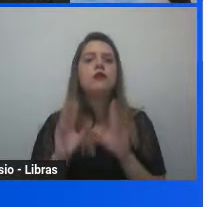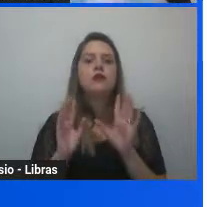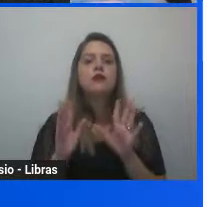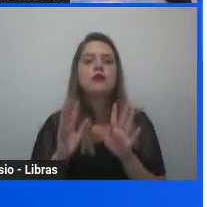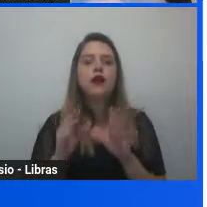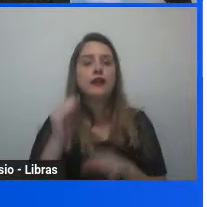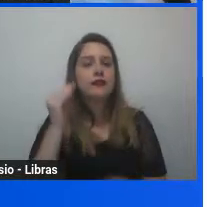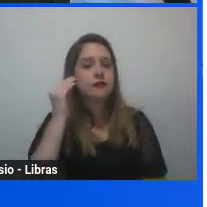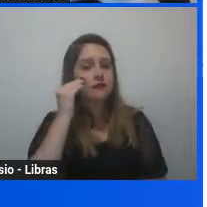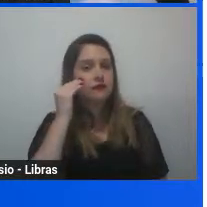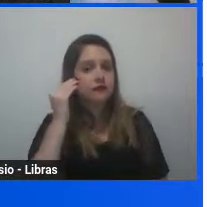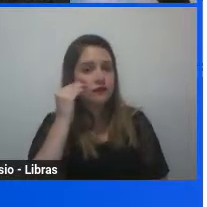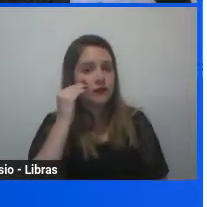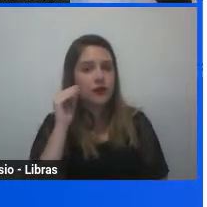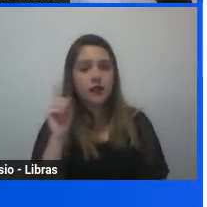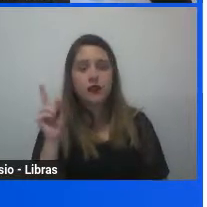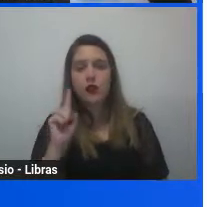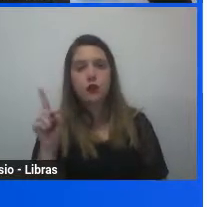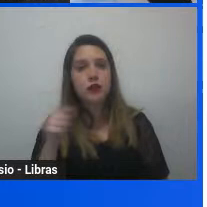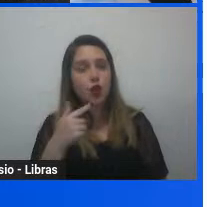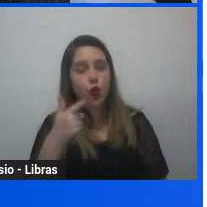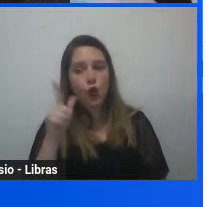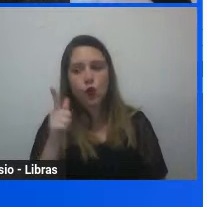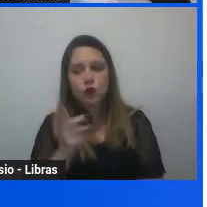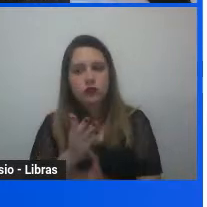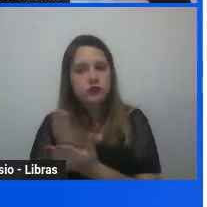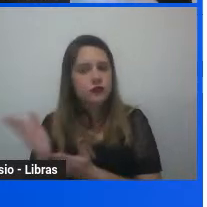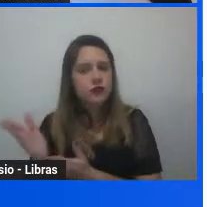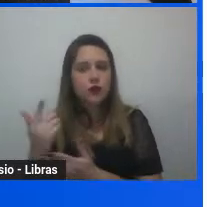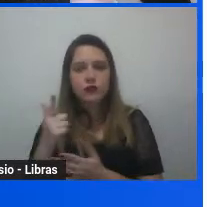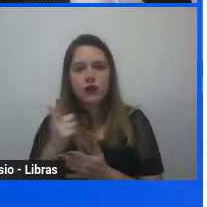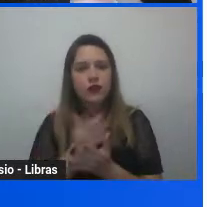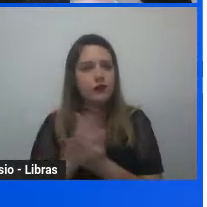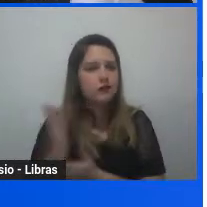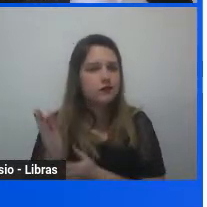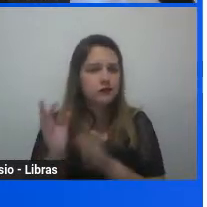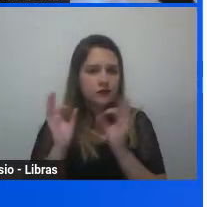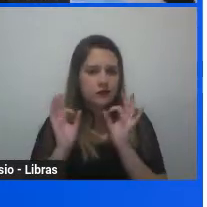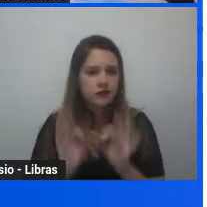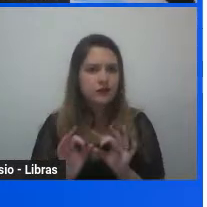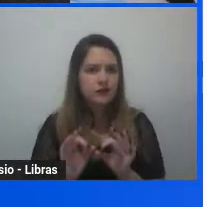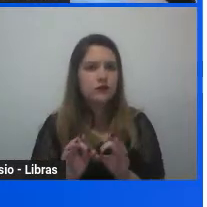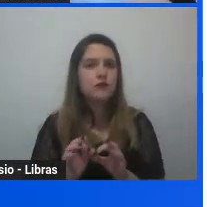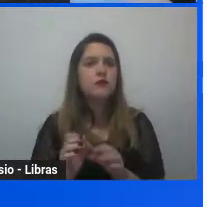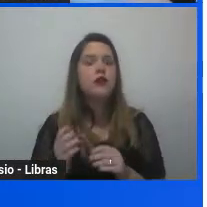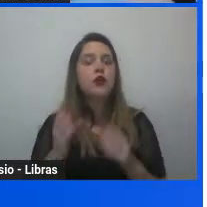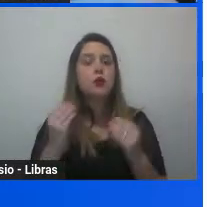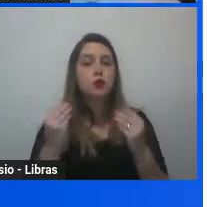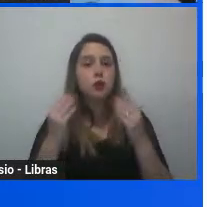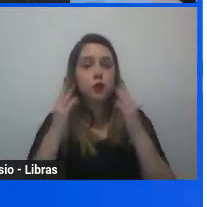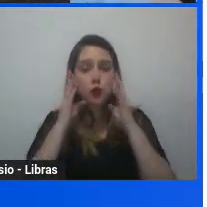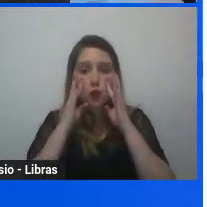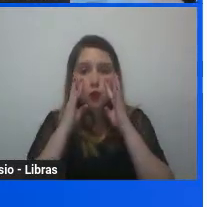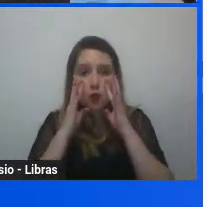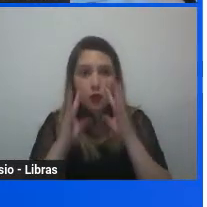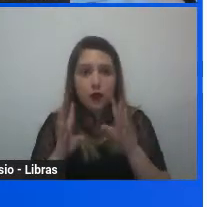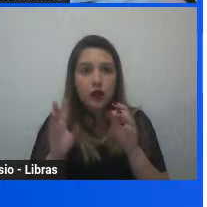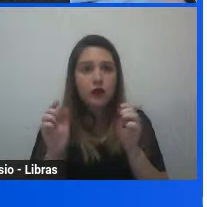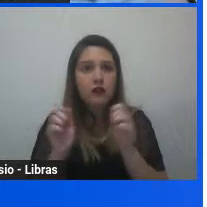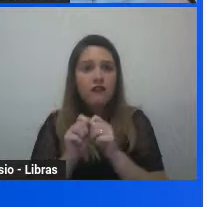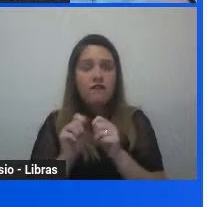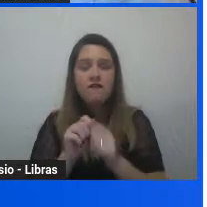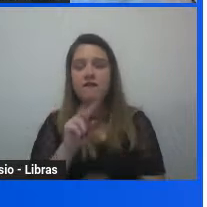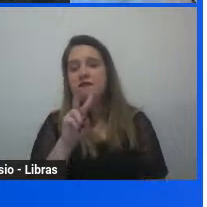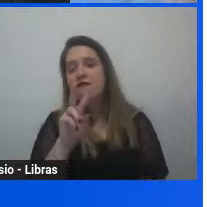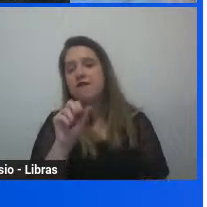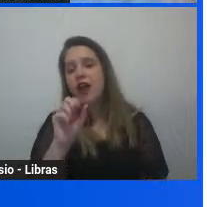apertar. Então não tem como sair água, não tem como sair sangue. Numa vasodilatação, o vaso se dilata. E quando